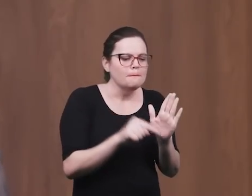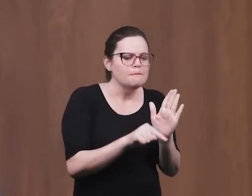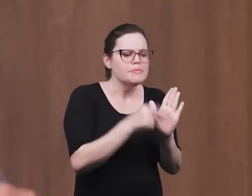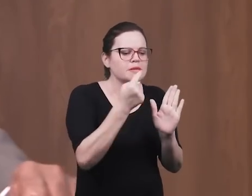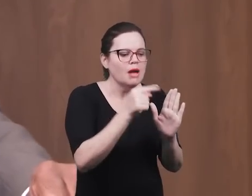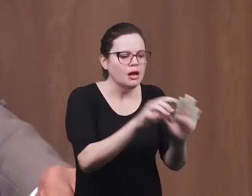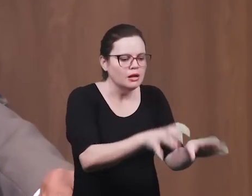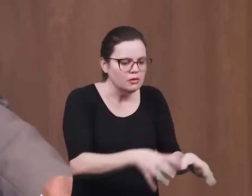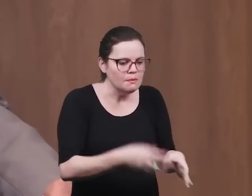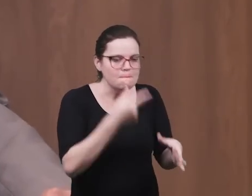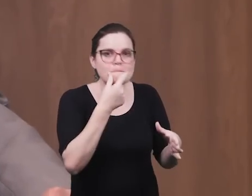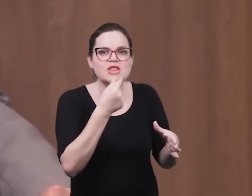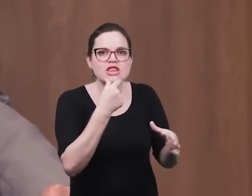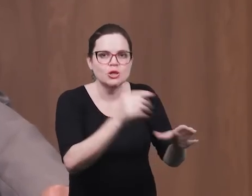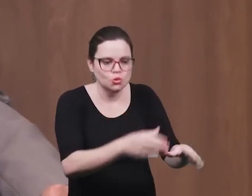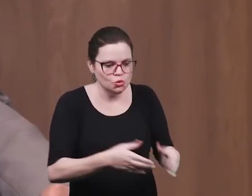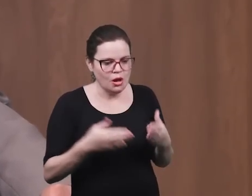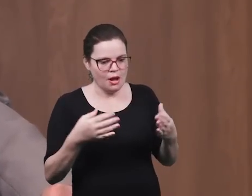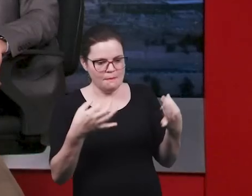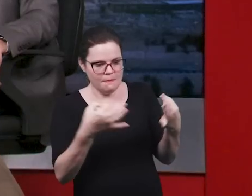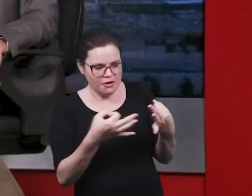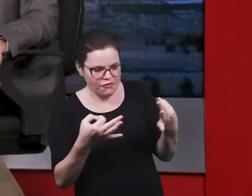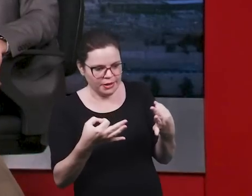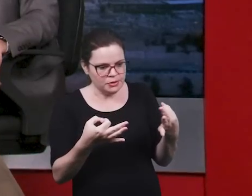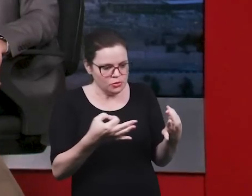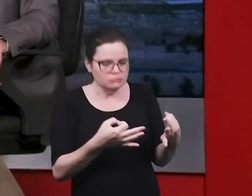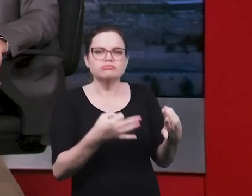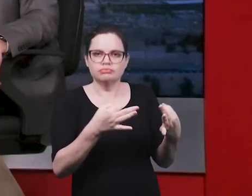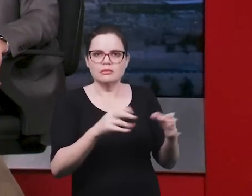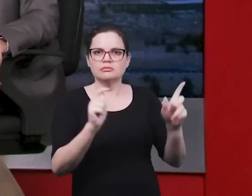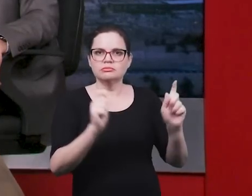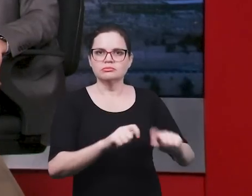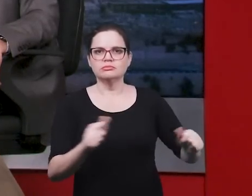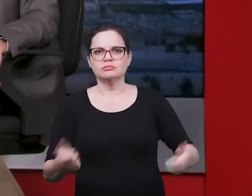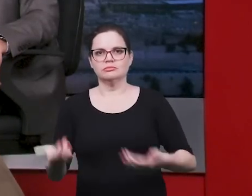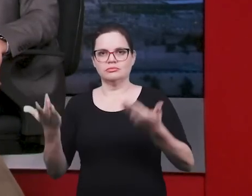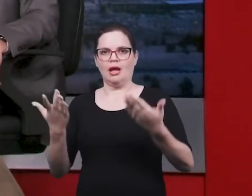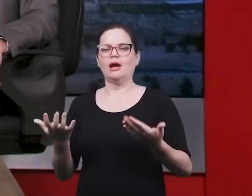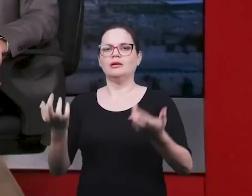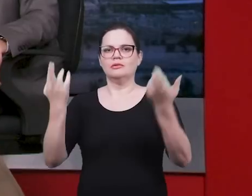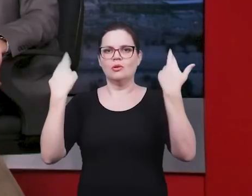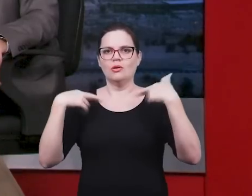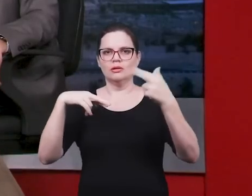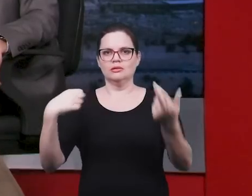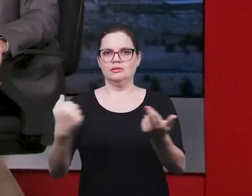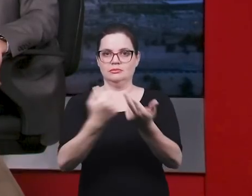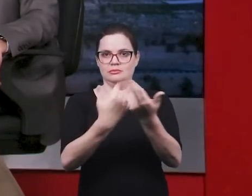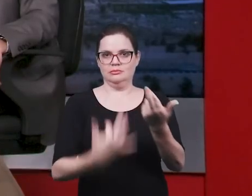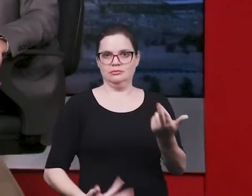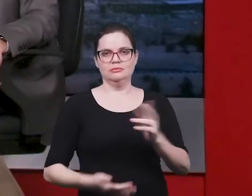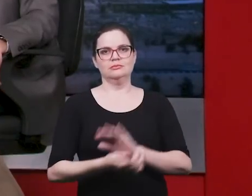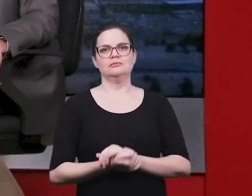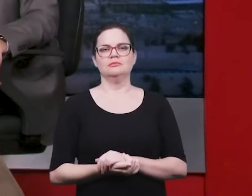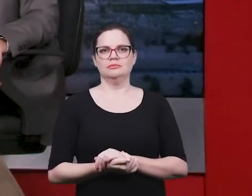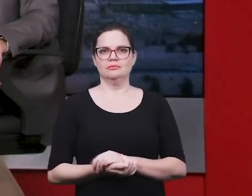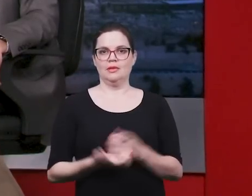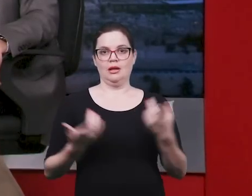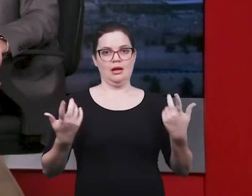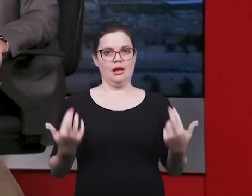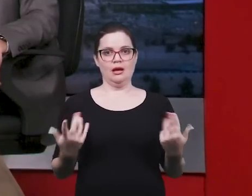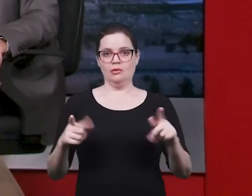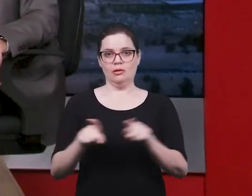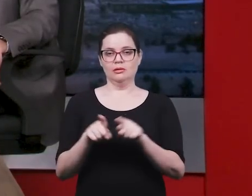Jesus, né? Que é o Cordeiro de Deus. Verdade. Que tira o pecado do mundo, que era o unigênito do Pai. E o primogênito, né? E era